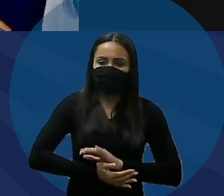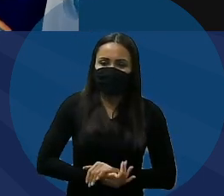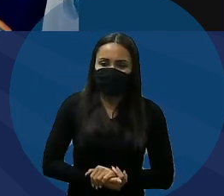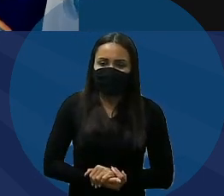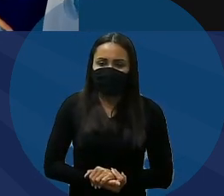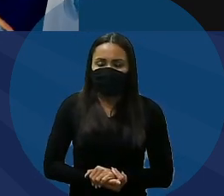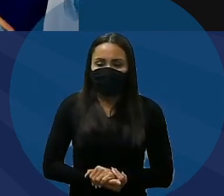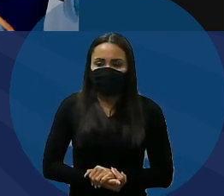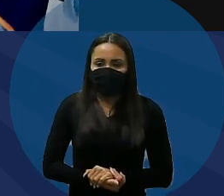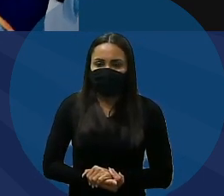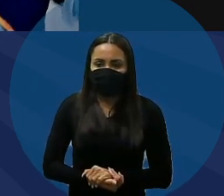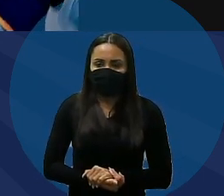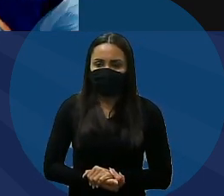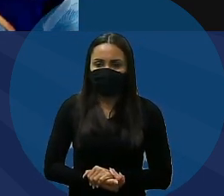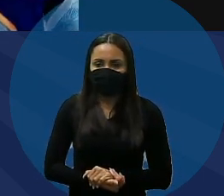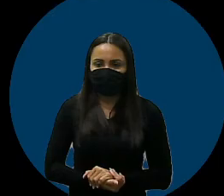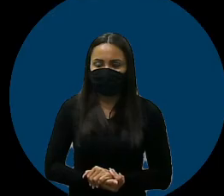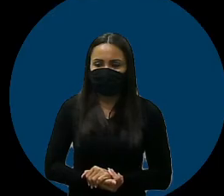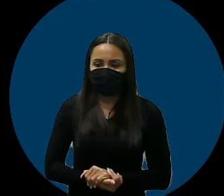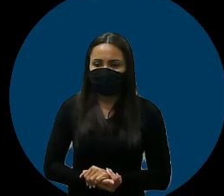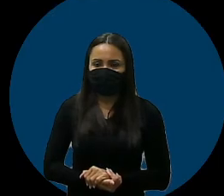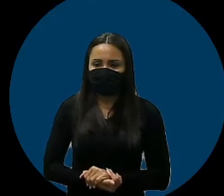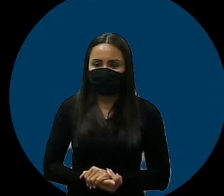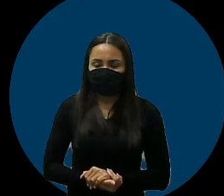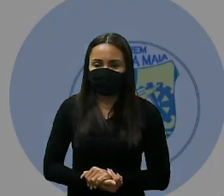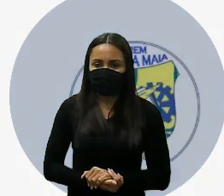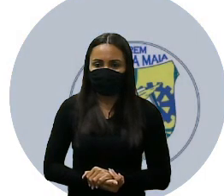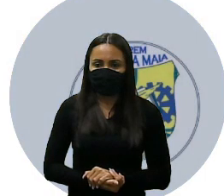Obrigado. Tchau, tchau. Valeu.